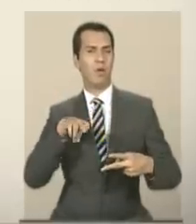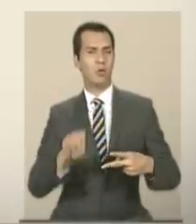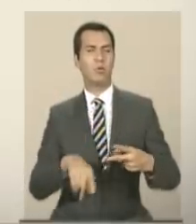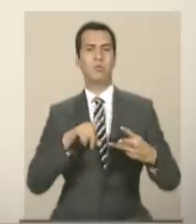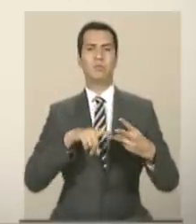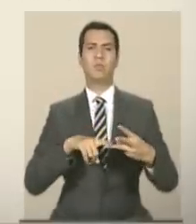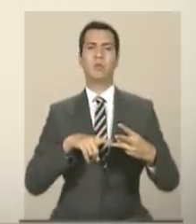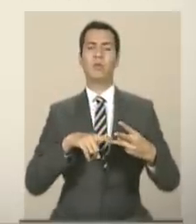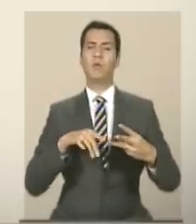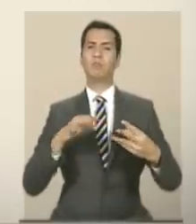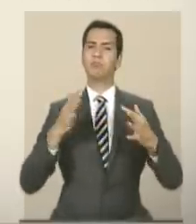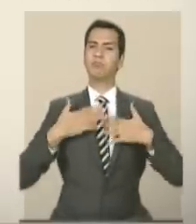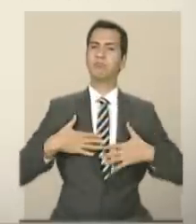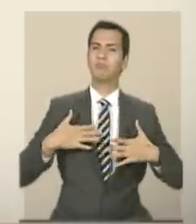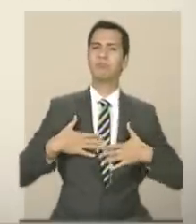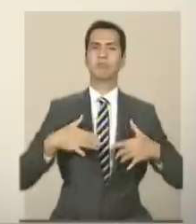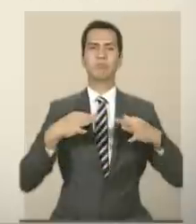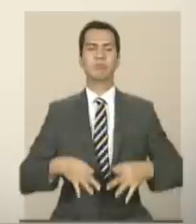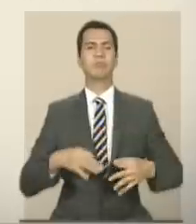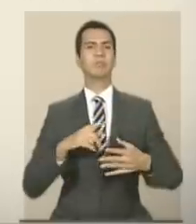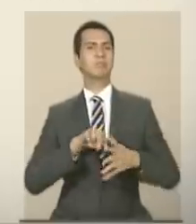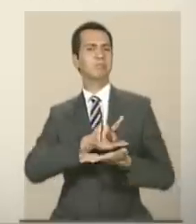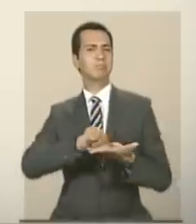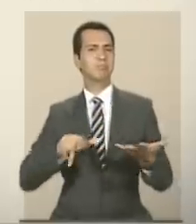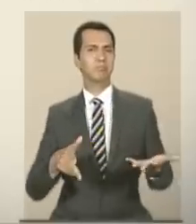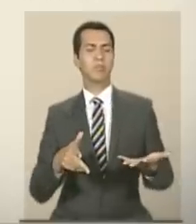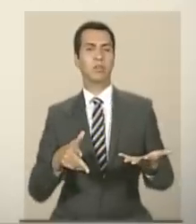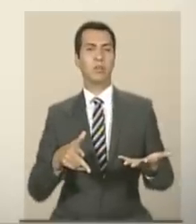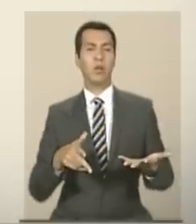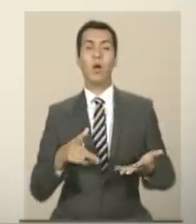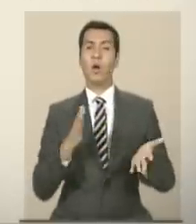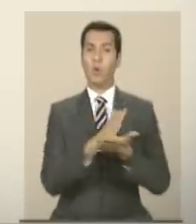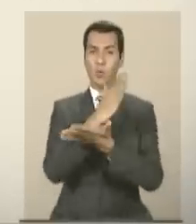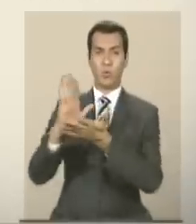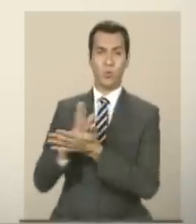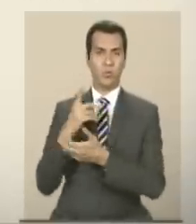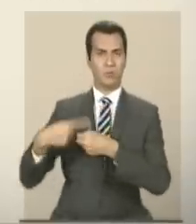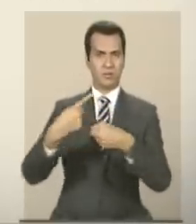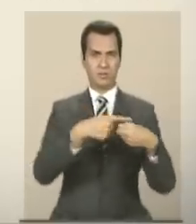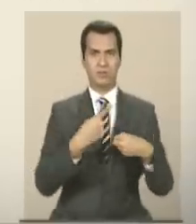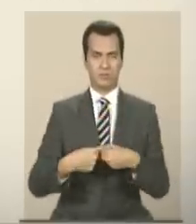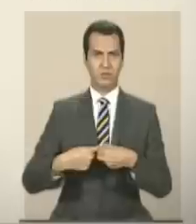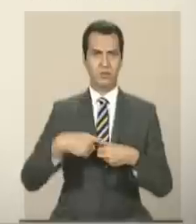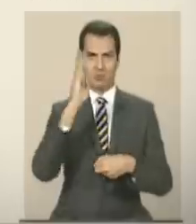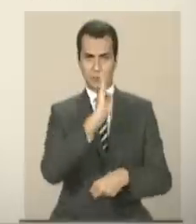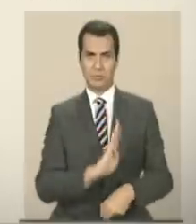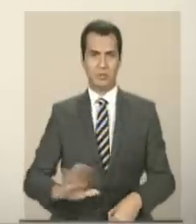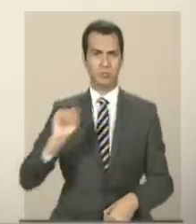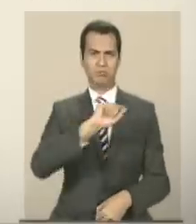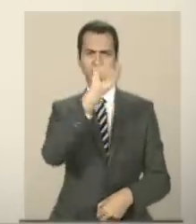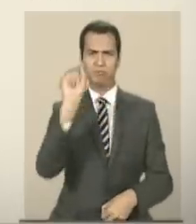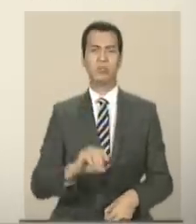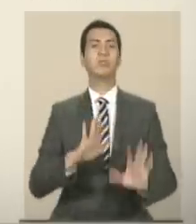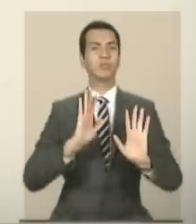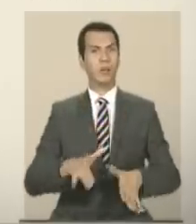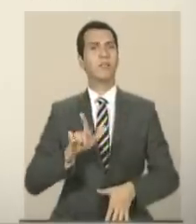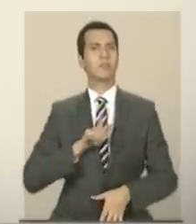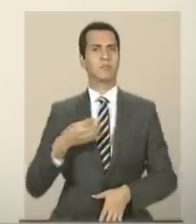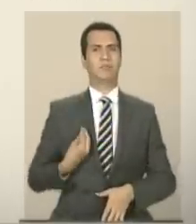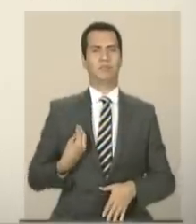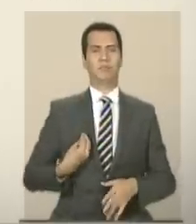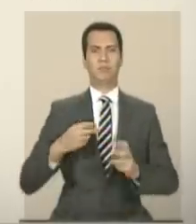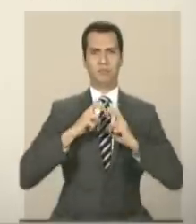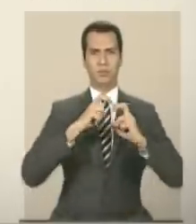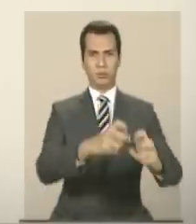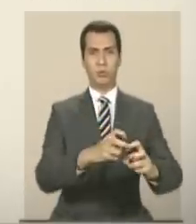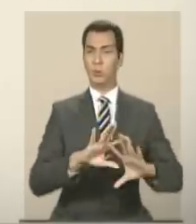cidades brasileiras, onde eles já existem, essas vantagens são reconhecidas por toda a população de todas